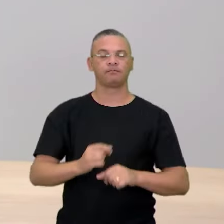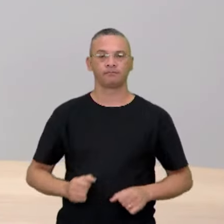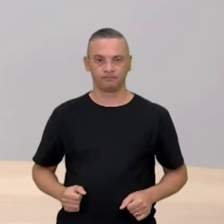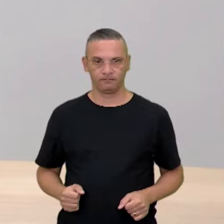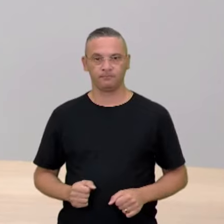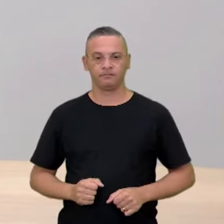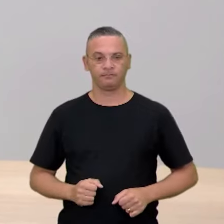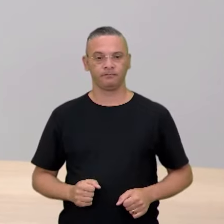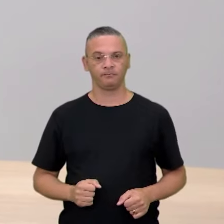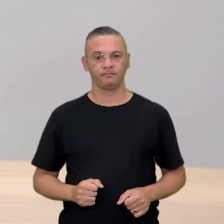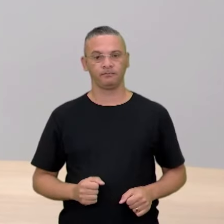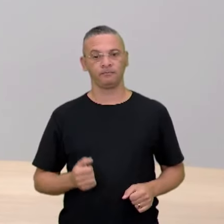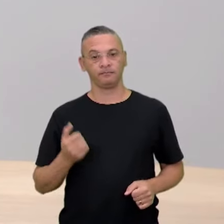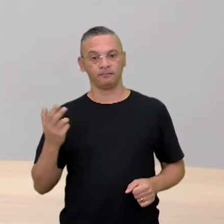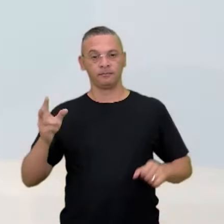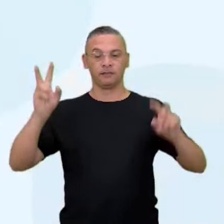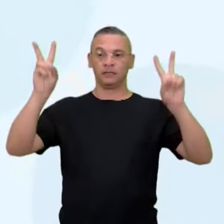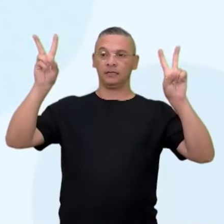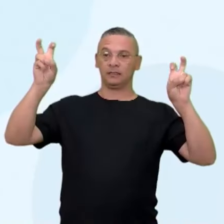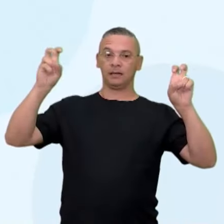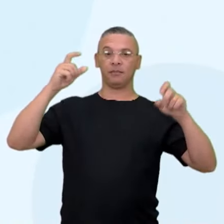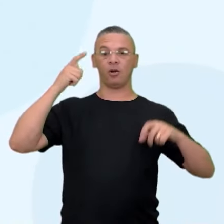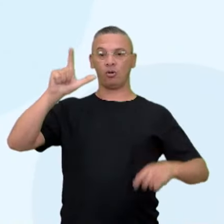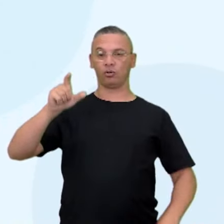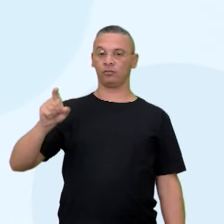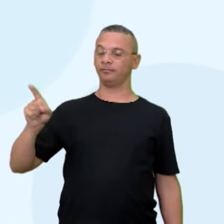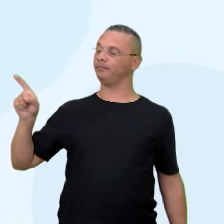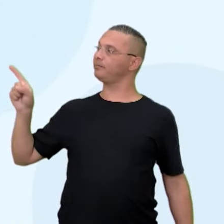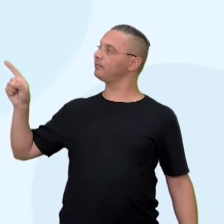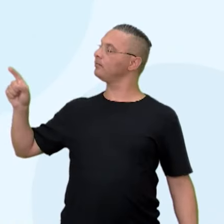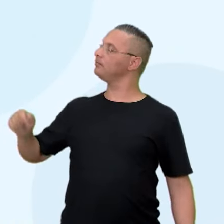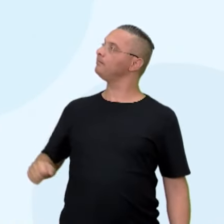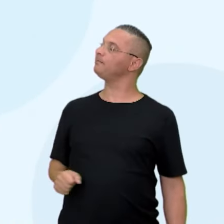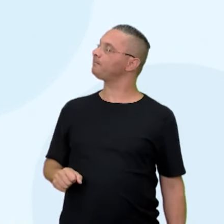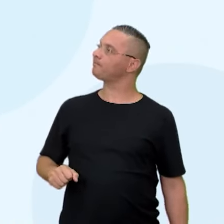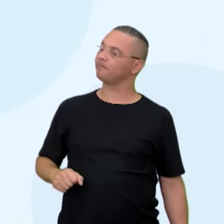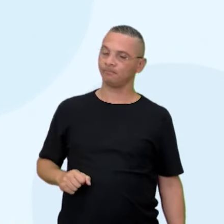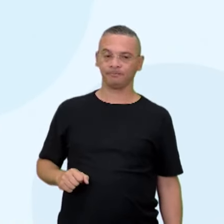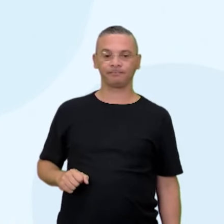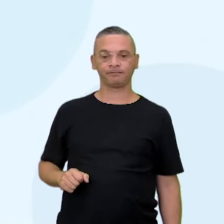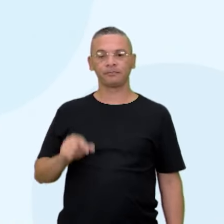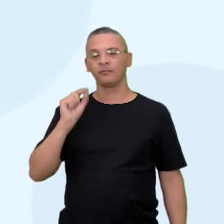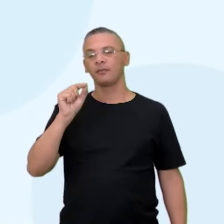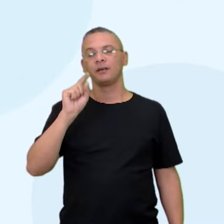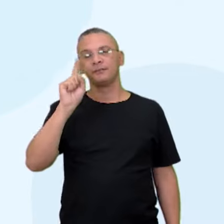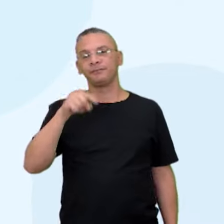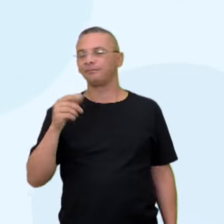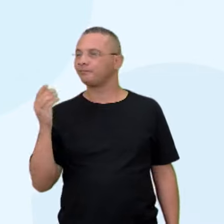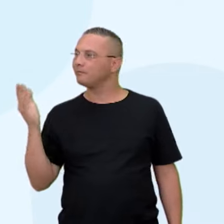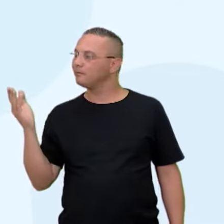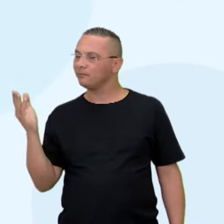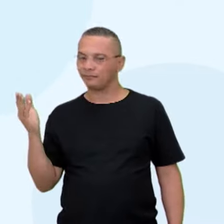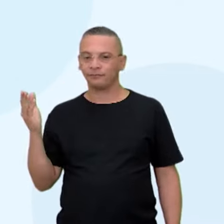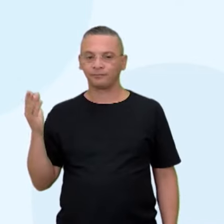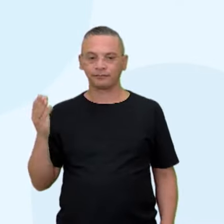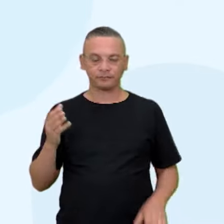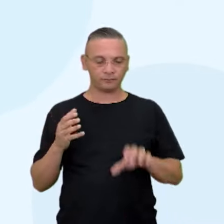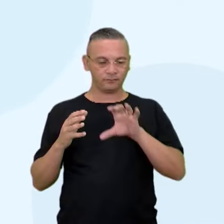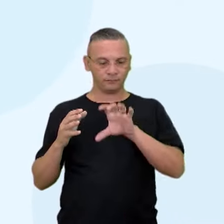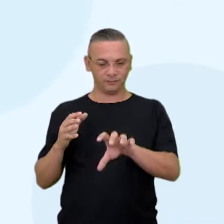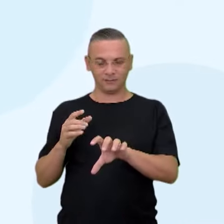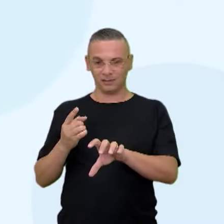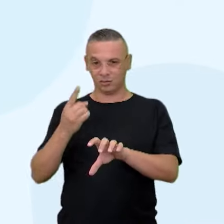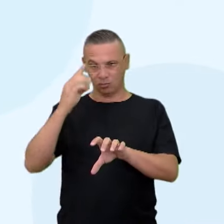alternativa. Os temas transversais também. Nós temos os temas transversais. Que são esses temas transversais? São aqueles que dizem